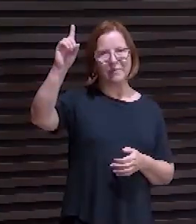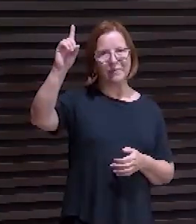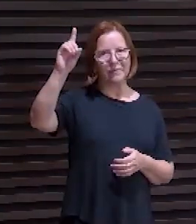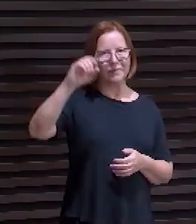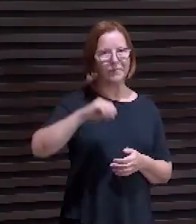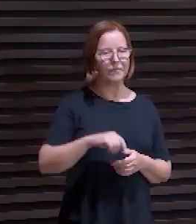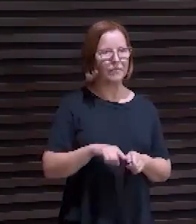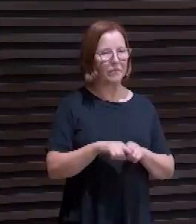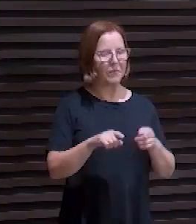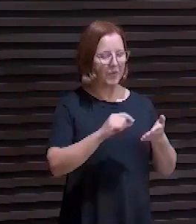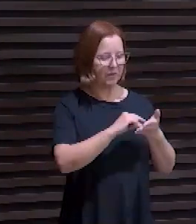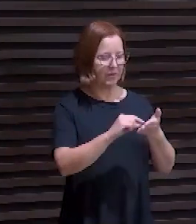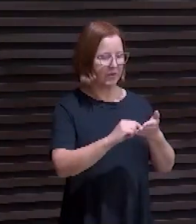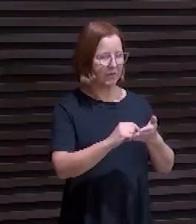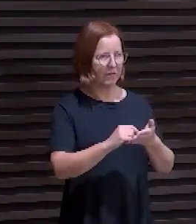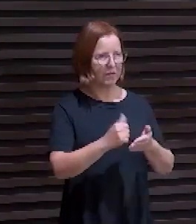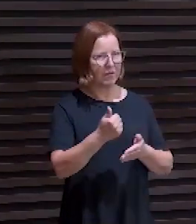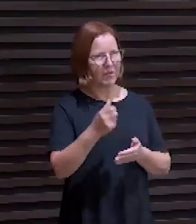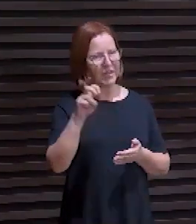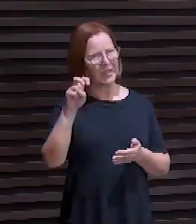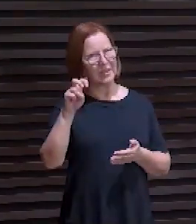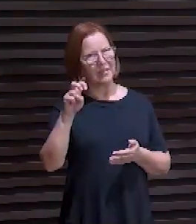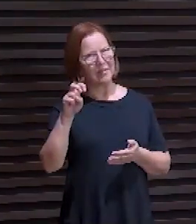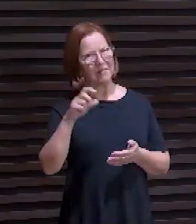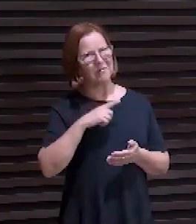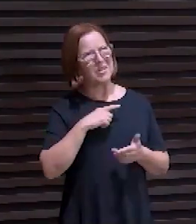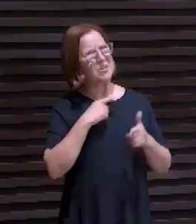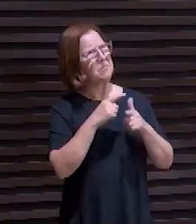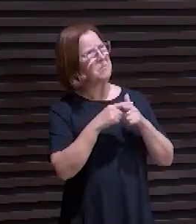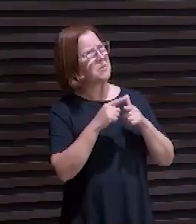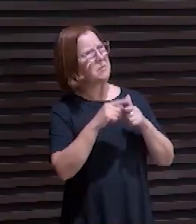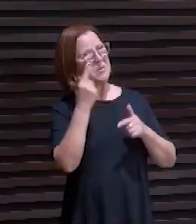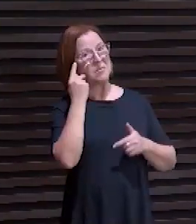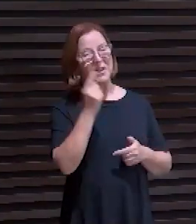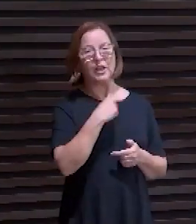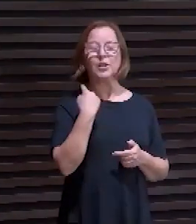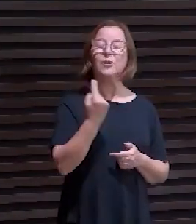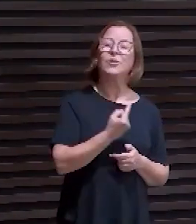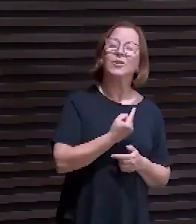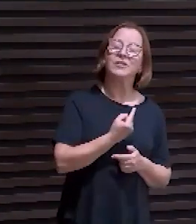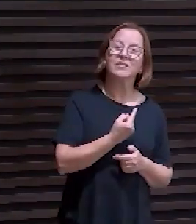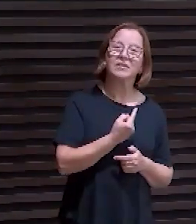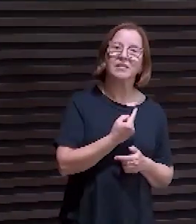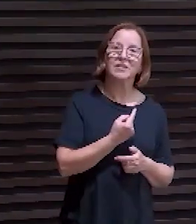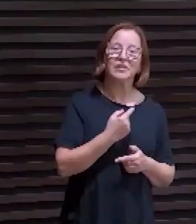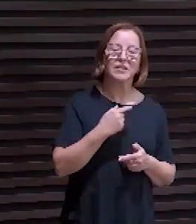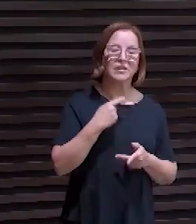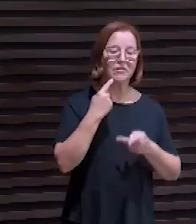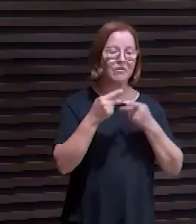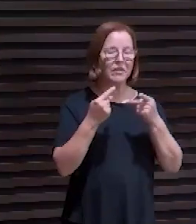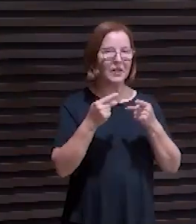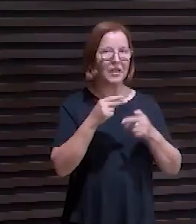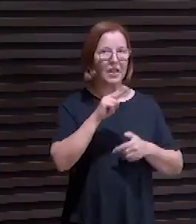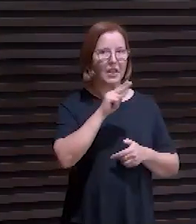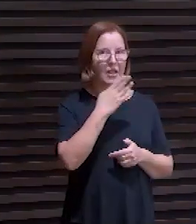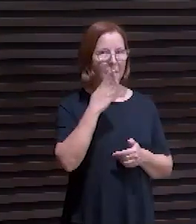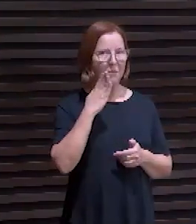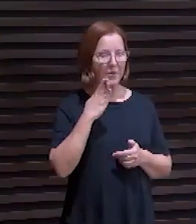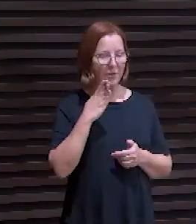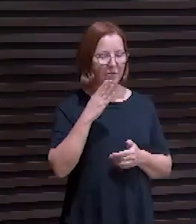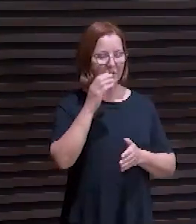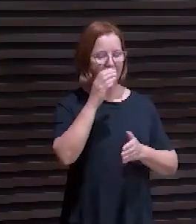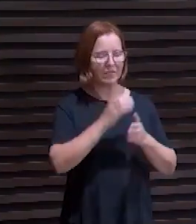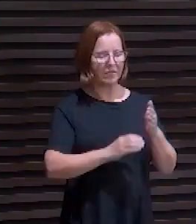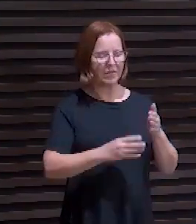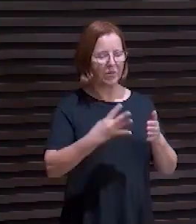Mas o versículo 15 traz um problema para nós. Ele diz aqui, Hebreus capítulo